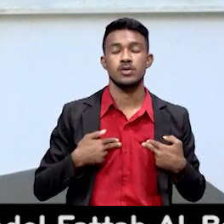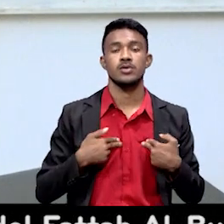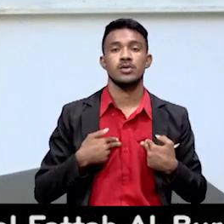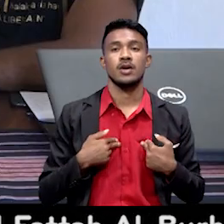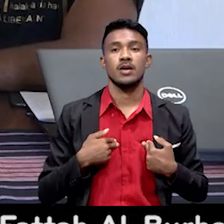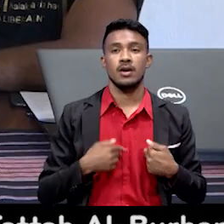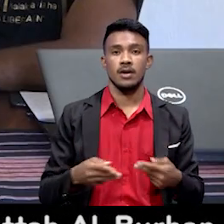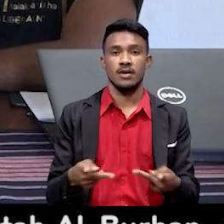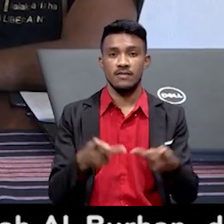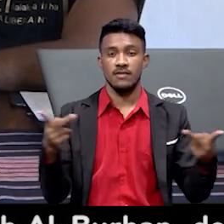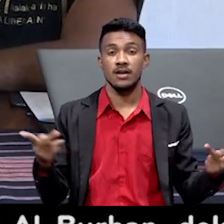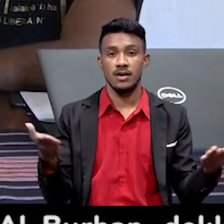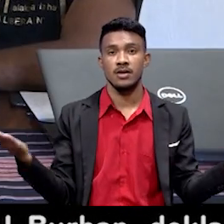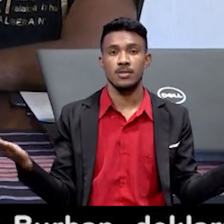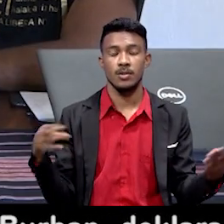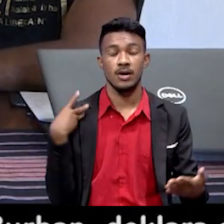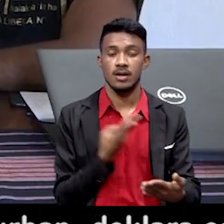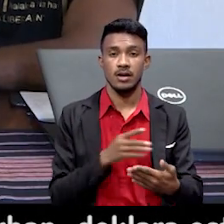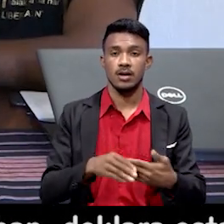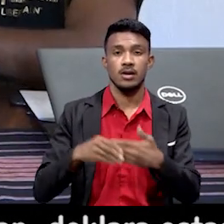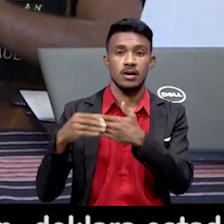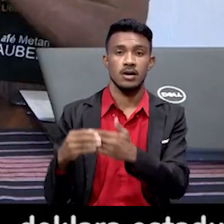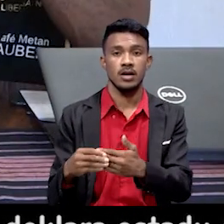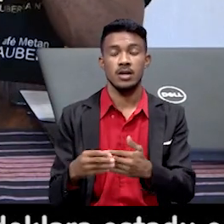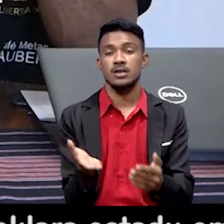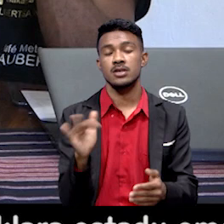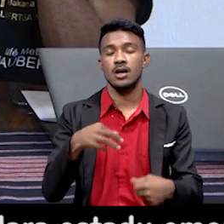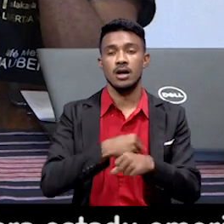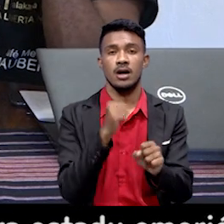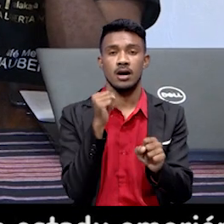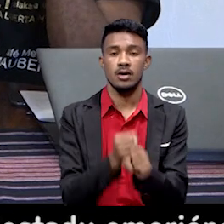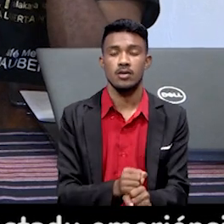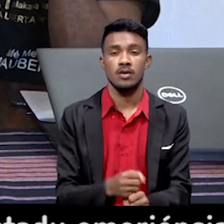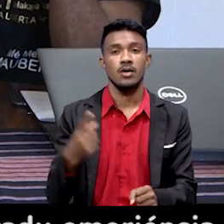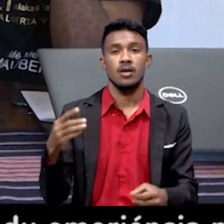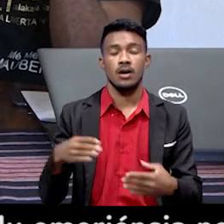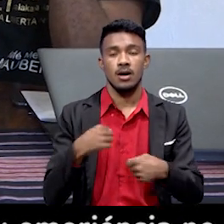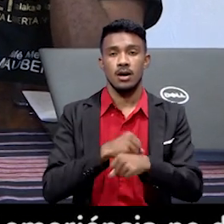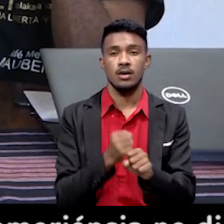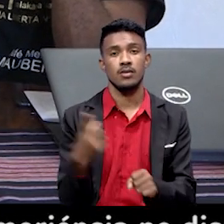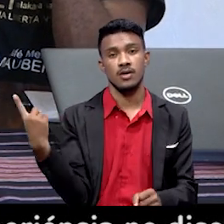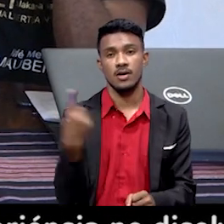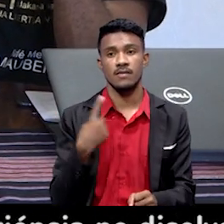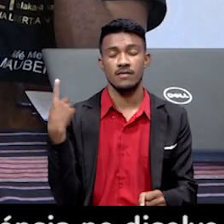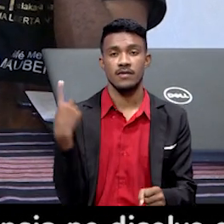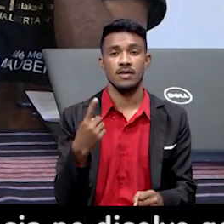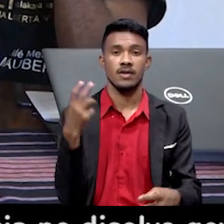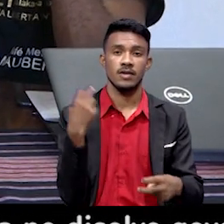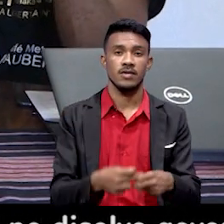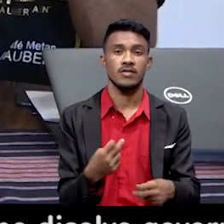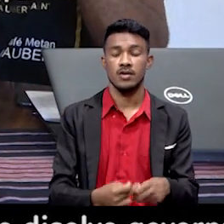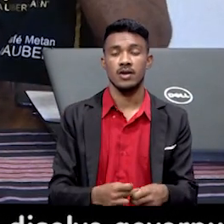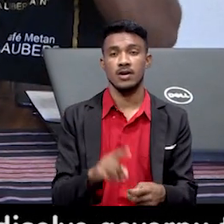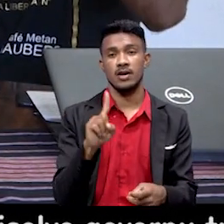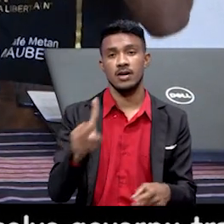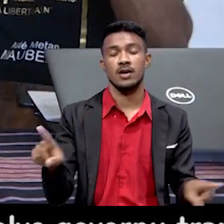Condição ida ne bemak itania ukuna sira kria, atu kria na fatin discrepância ida, gap ida,